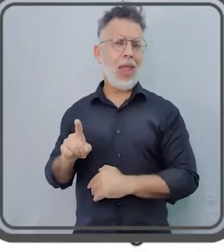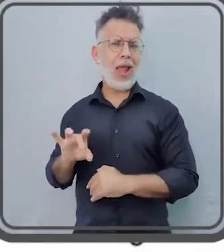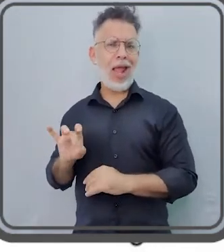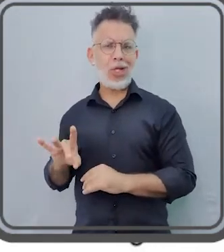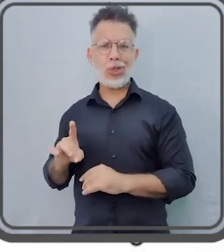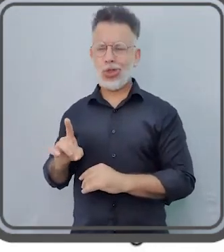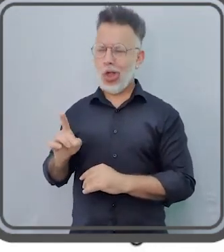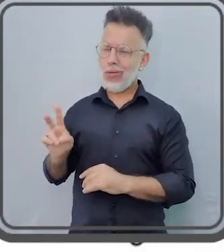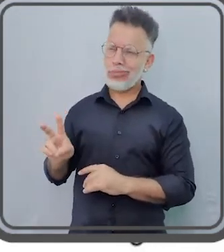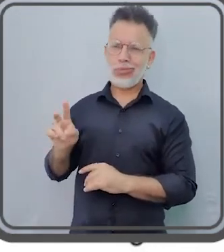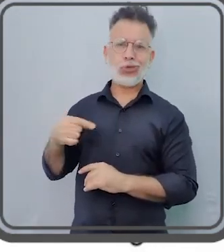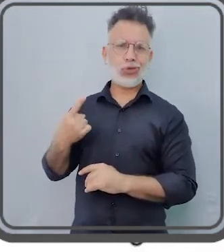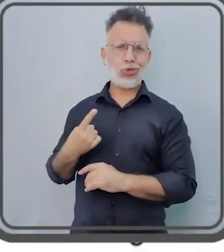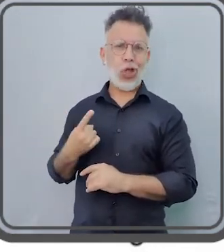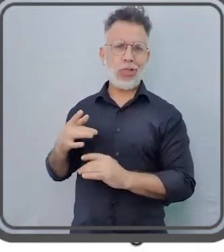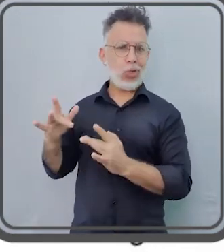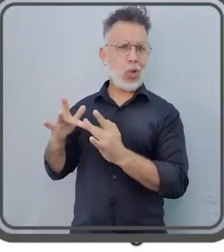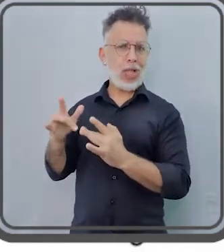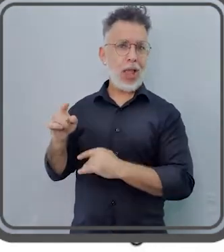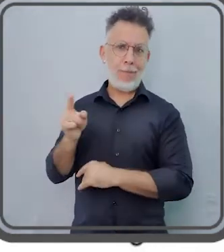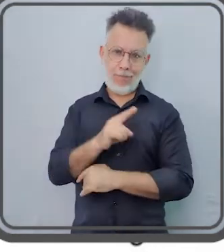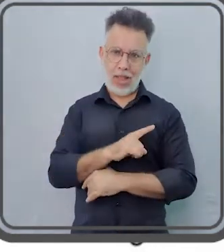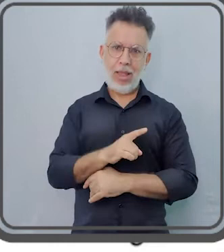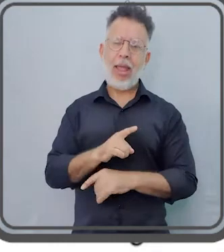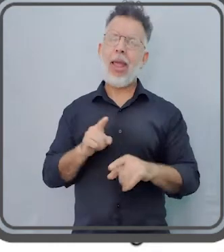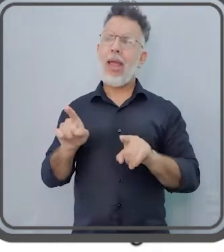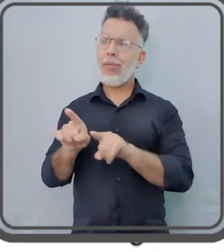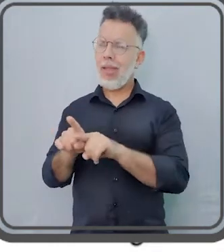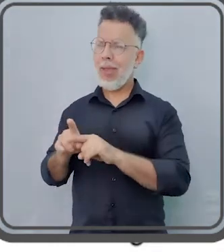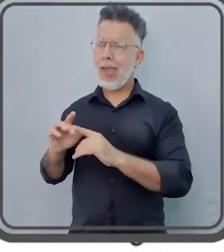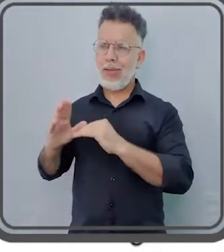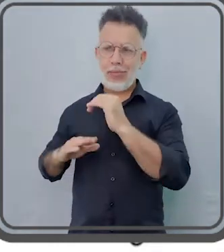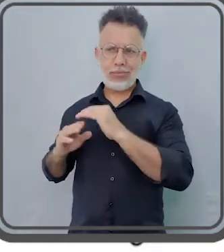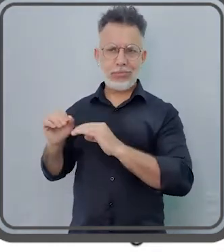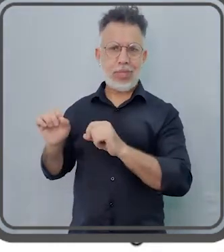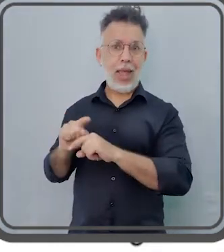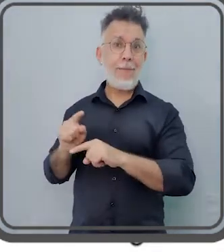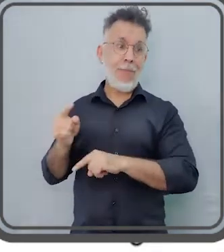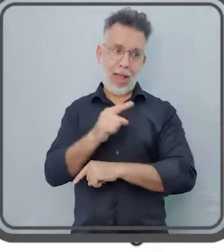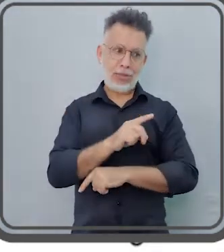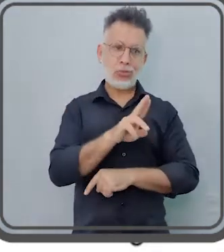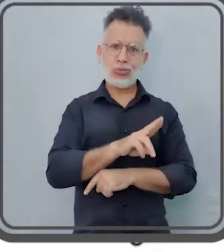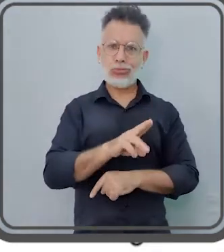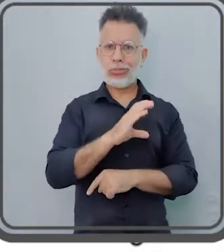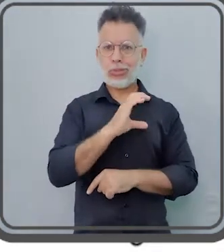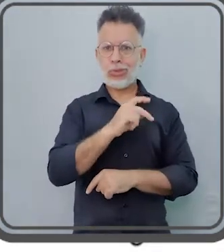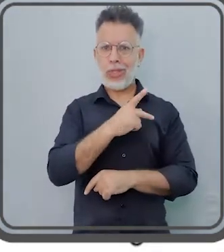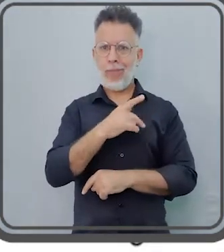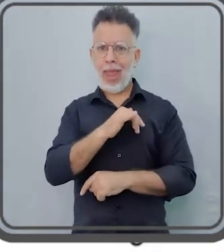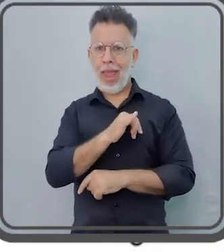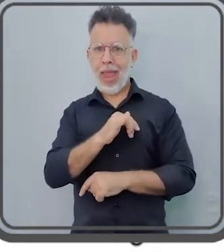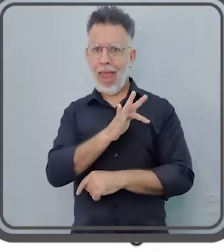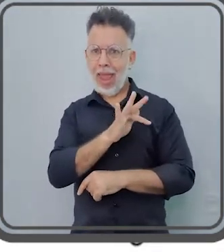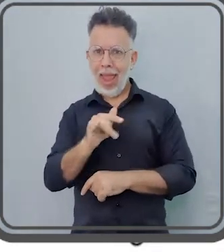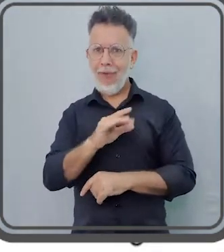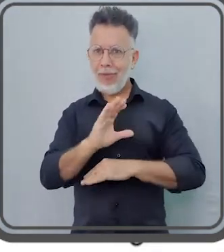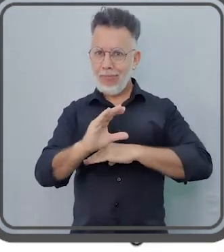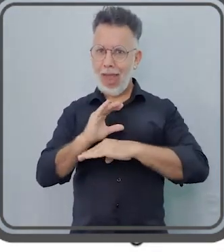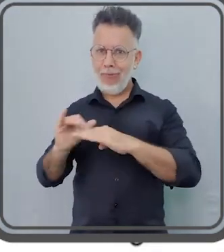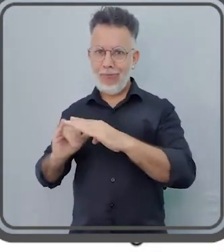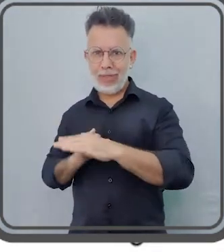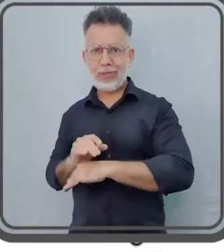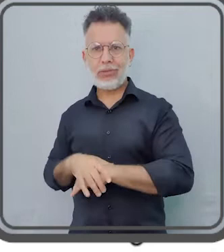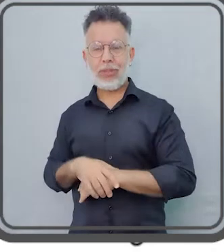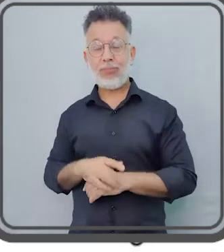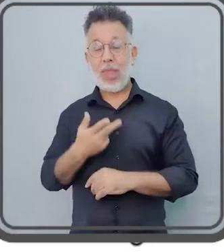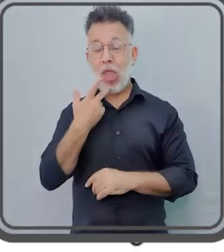nossas conexões, causas e realizações a partir dos nossos CPFs mesmo. E aí eu digo isso porque... Marina, para